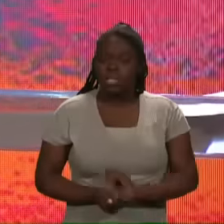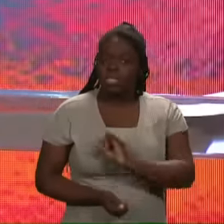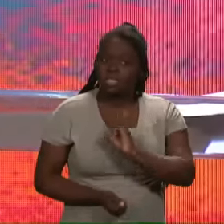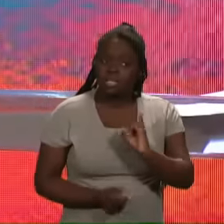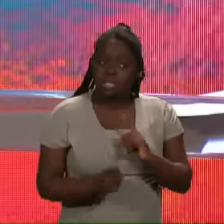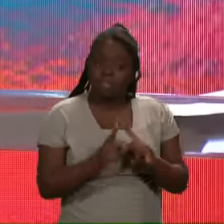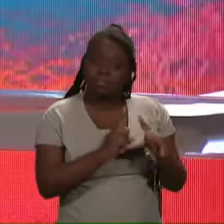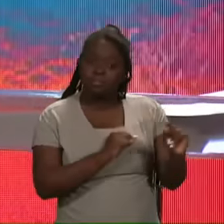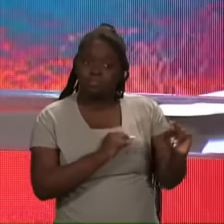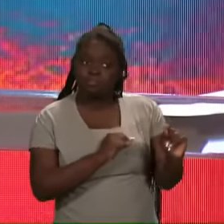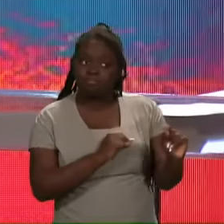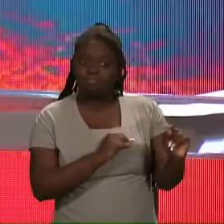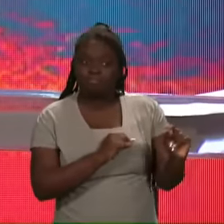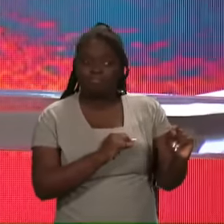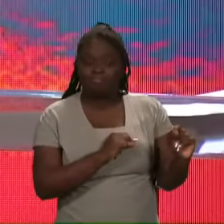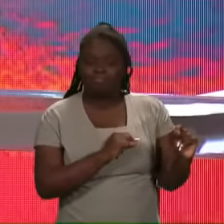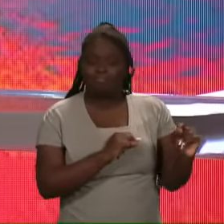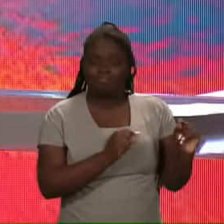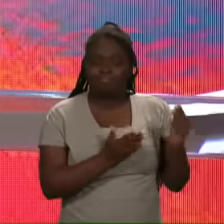você sair,